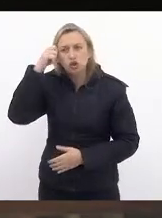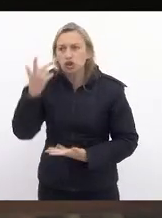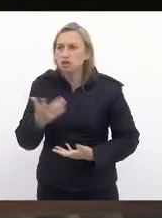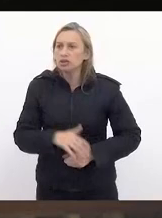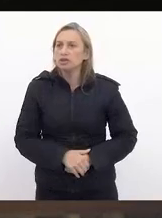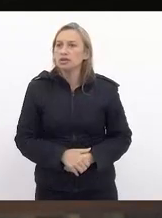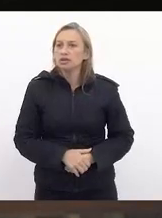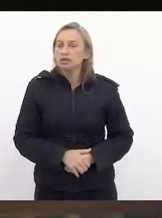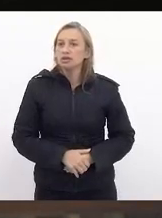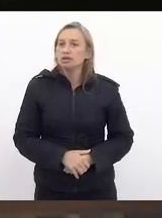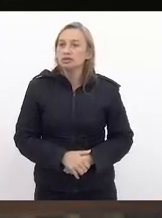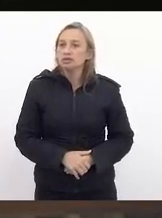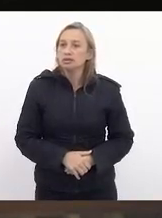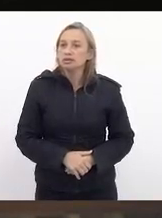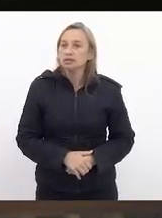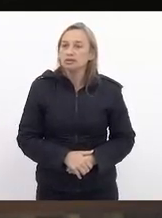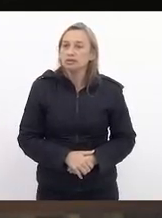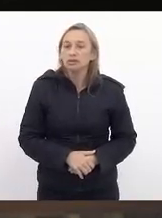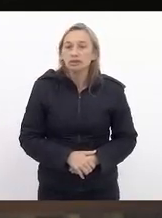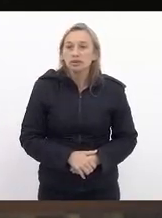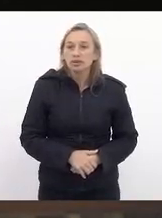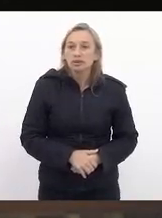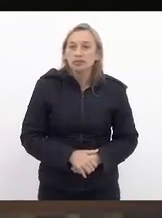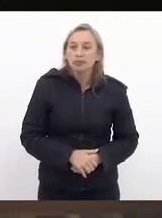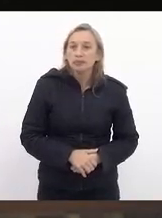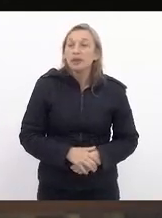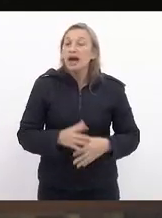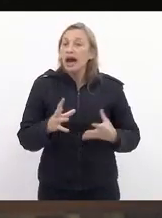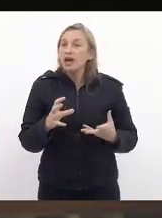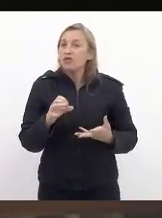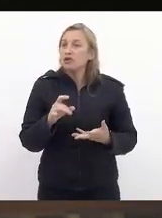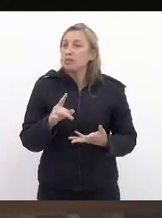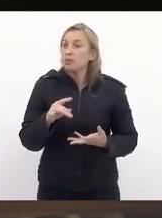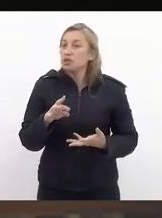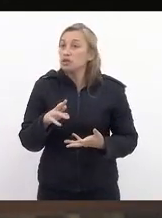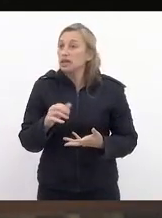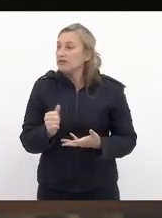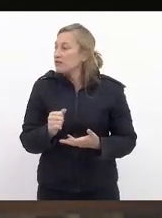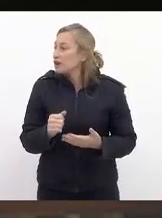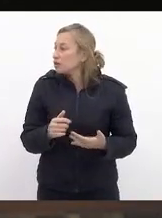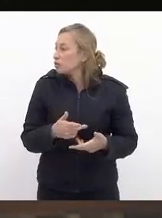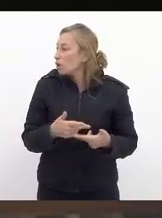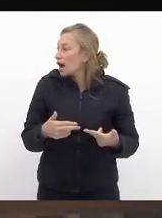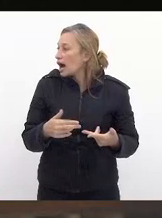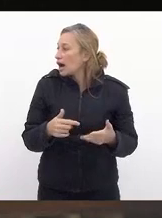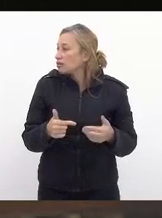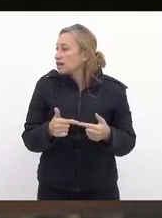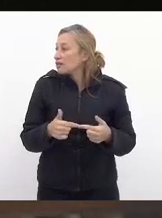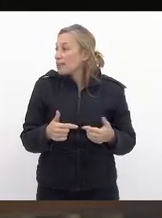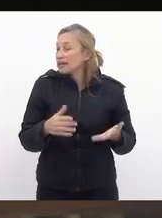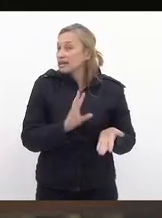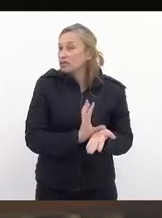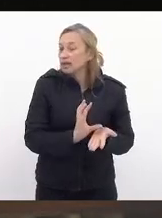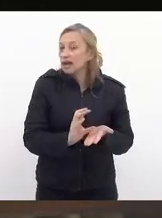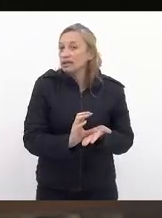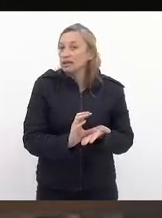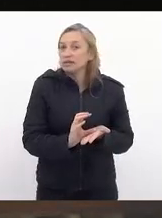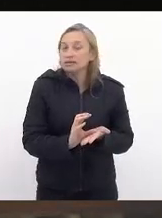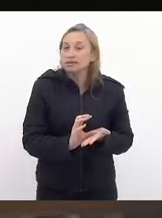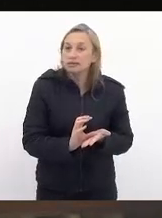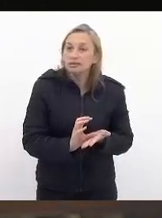periféricas indígenas quilombolas Caiçaras que estão na resistência quando o